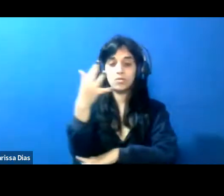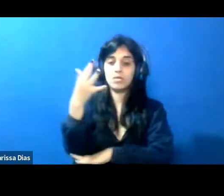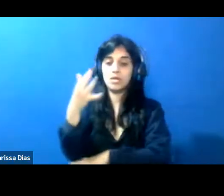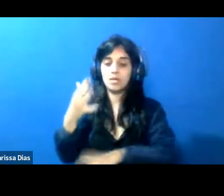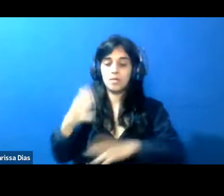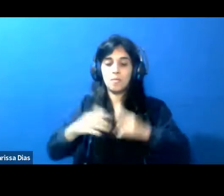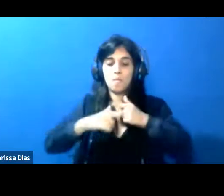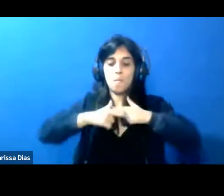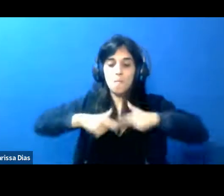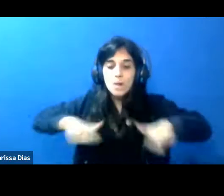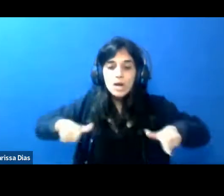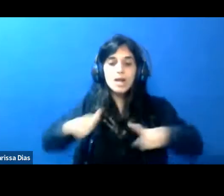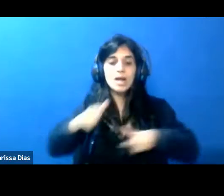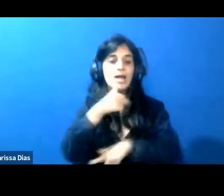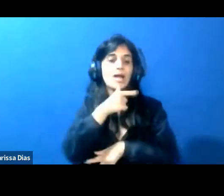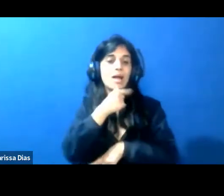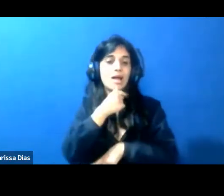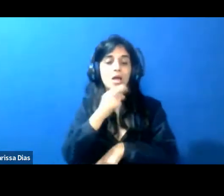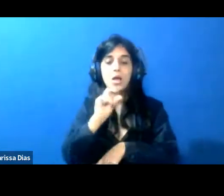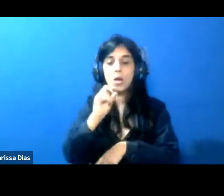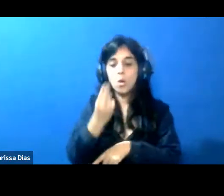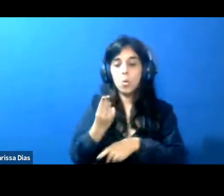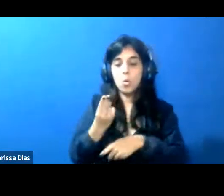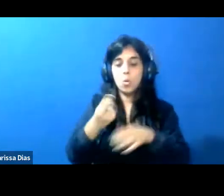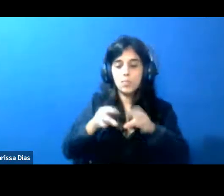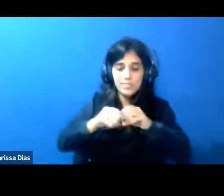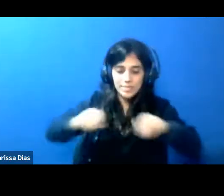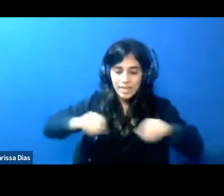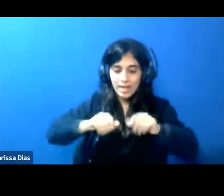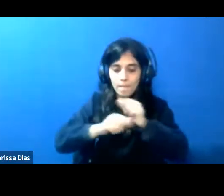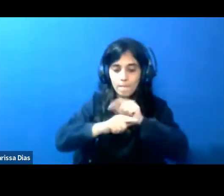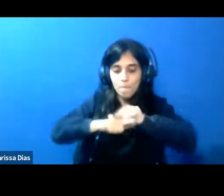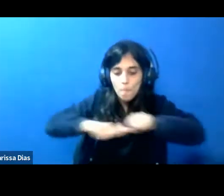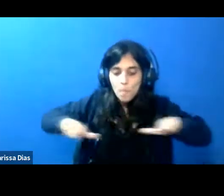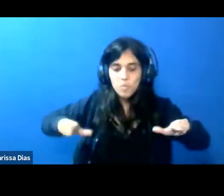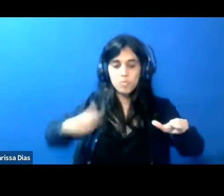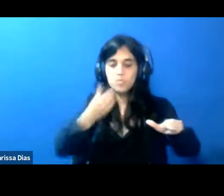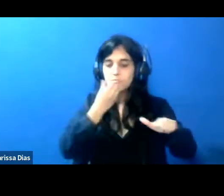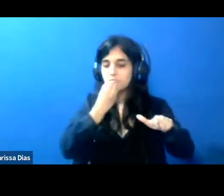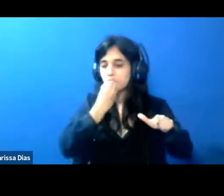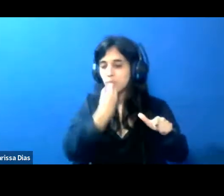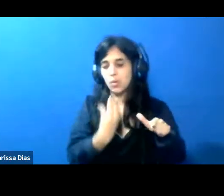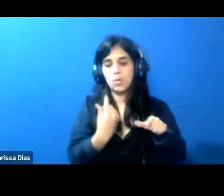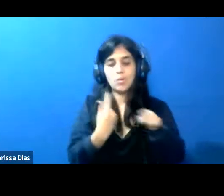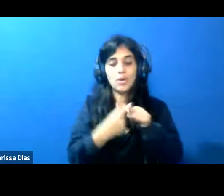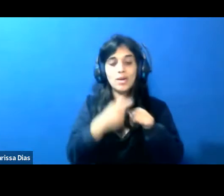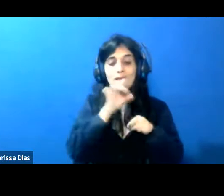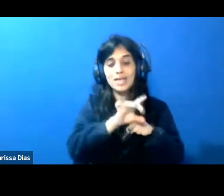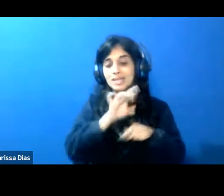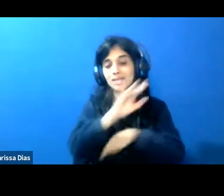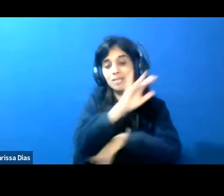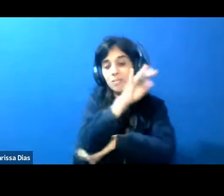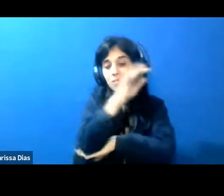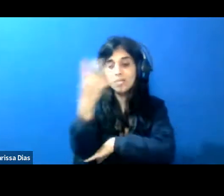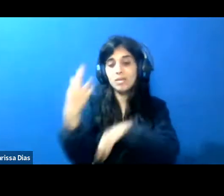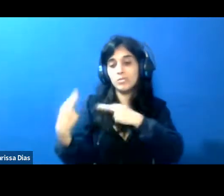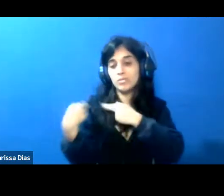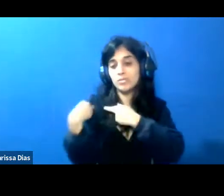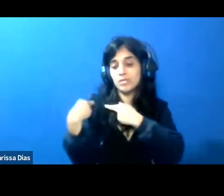ela faz a recuperação do solo. Então a gente tem esse reino vegetal, assim, para mim